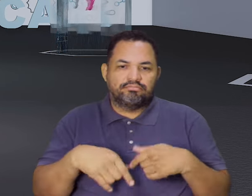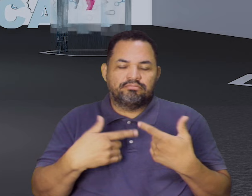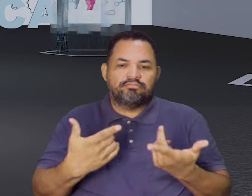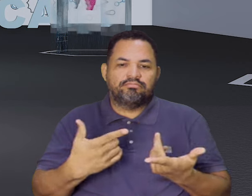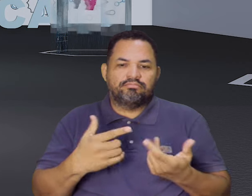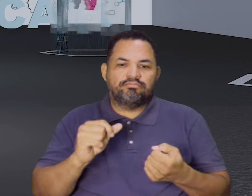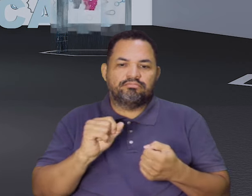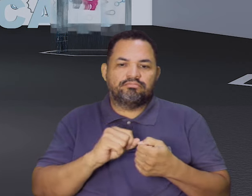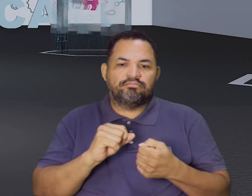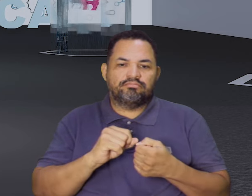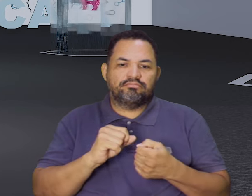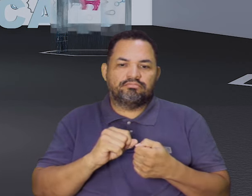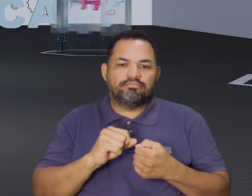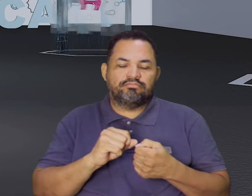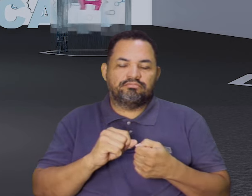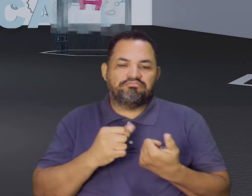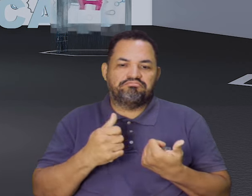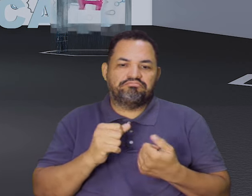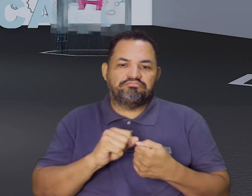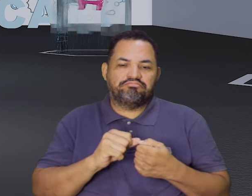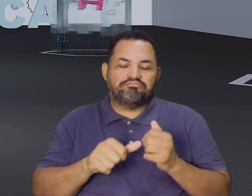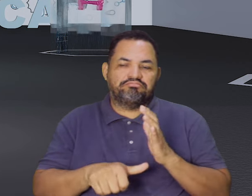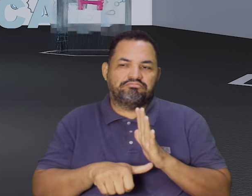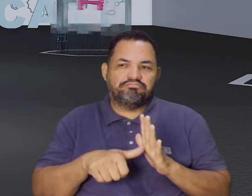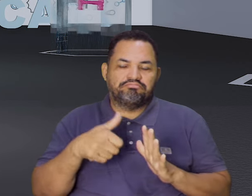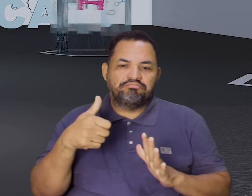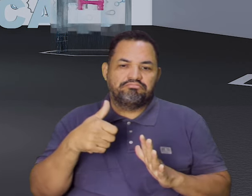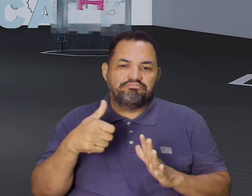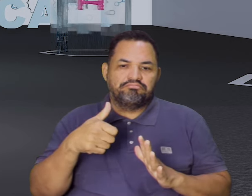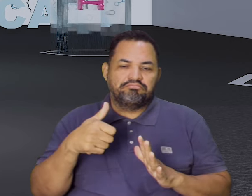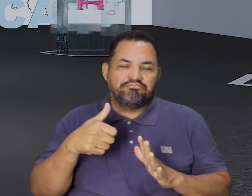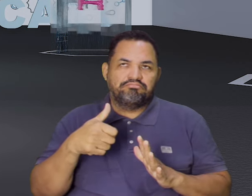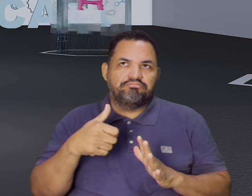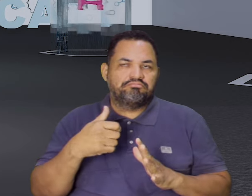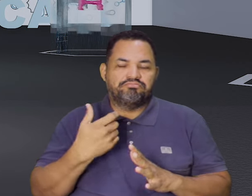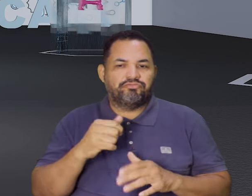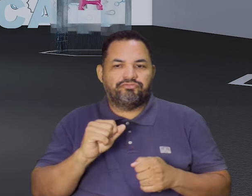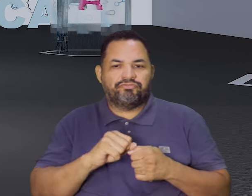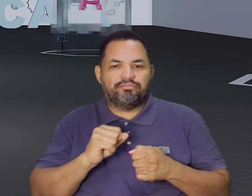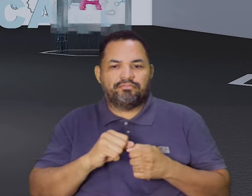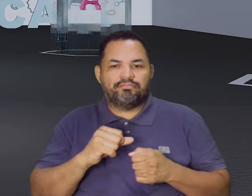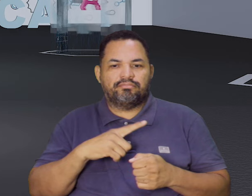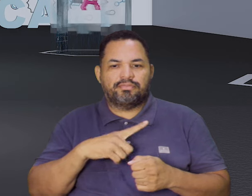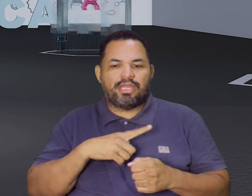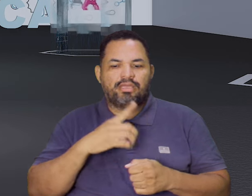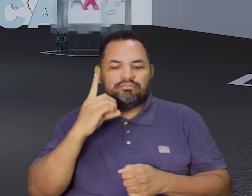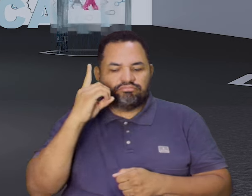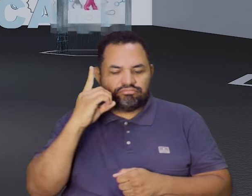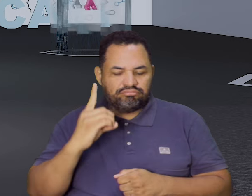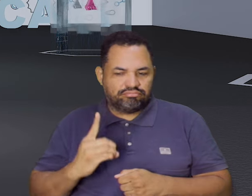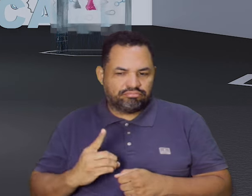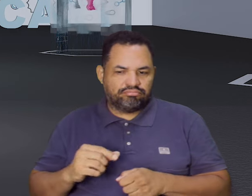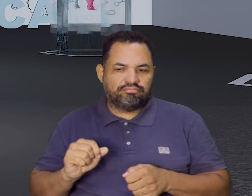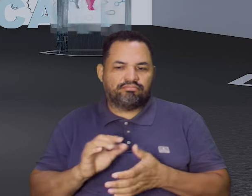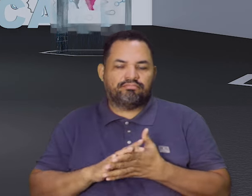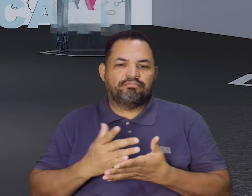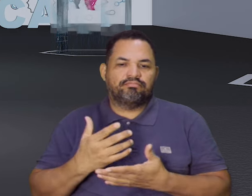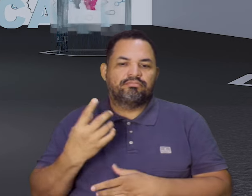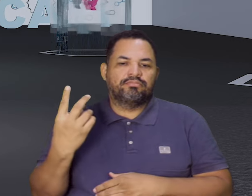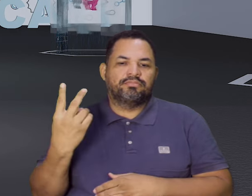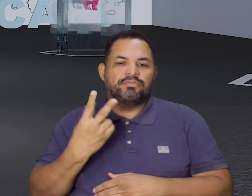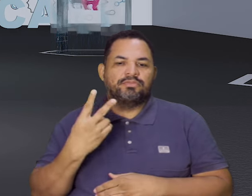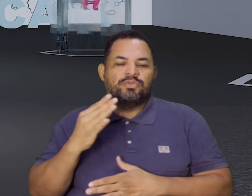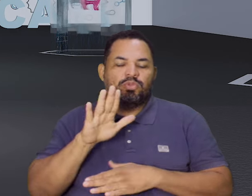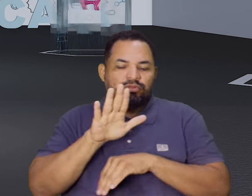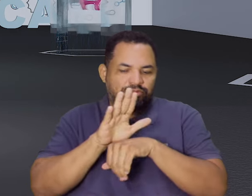realizar a prova da primeira a primeira prova você tem direito ainda a uma segunda